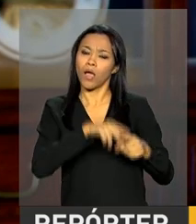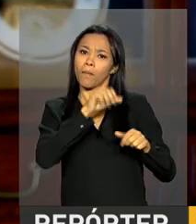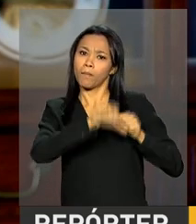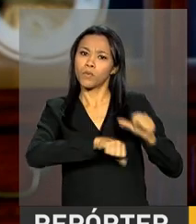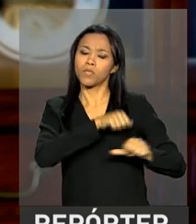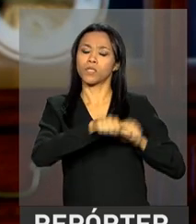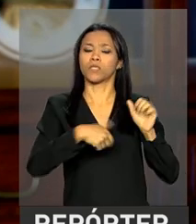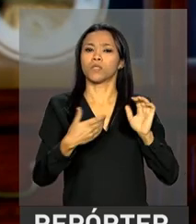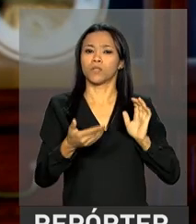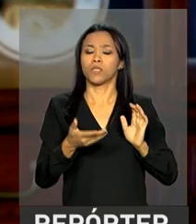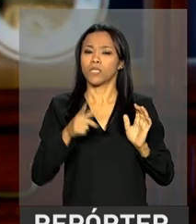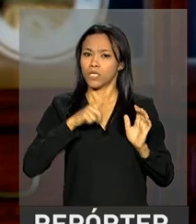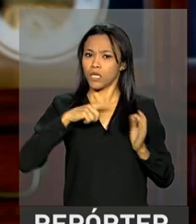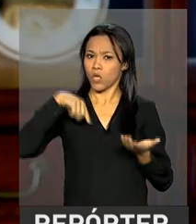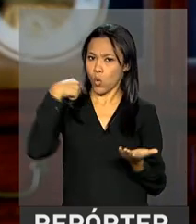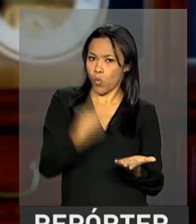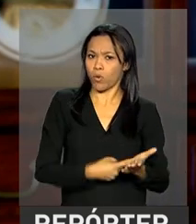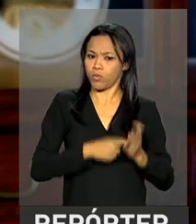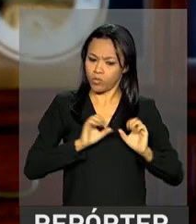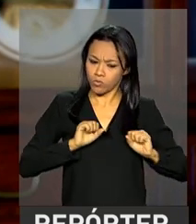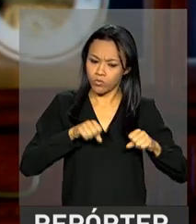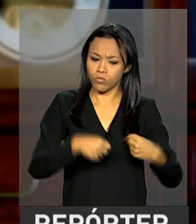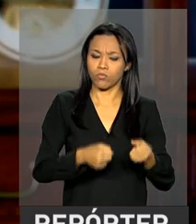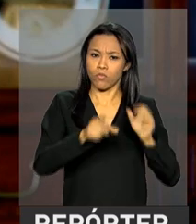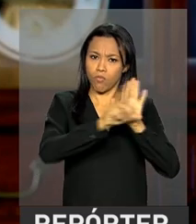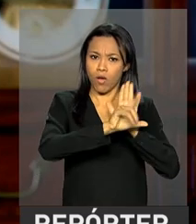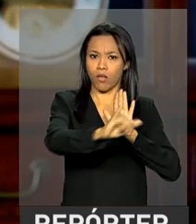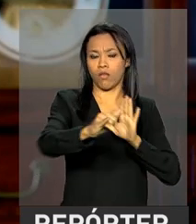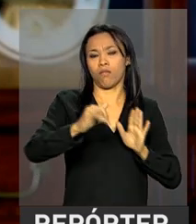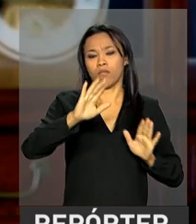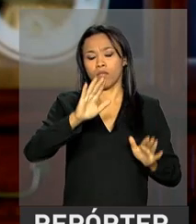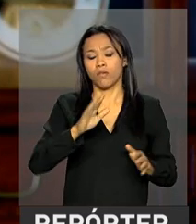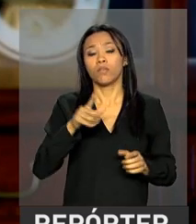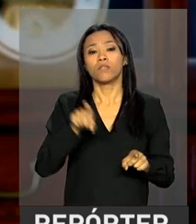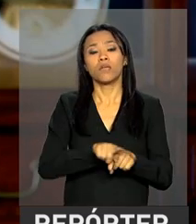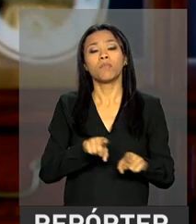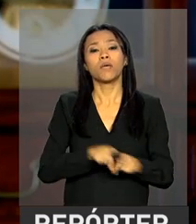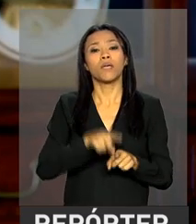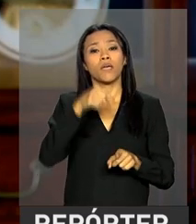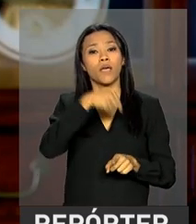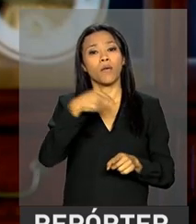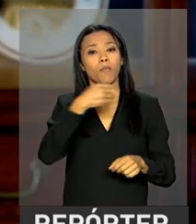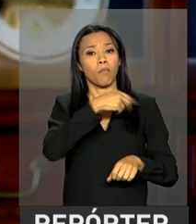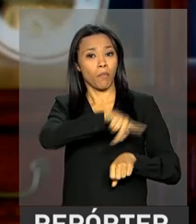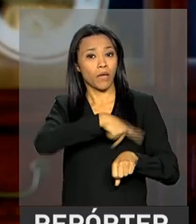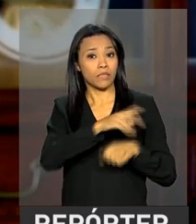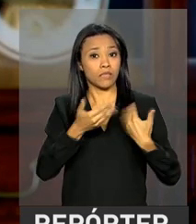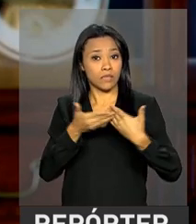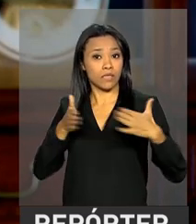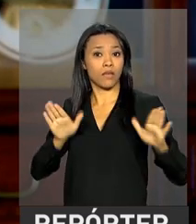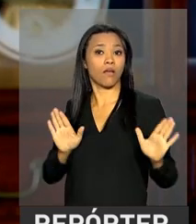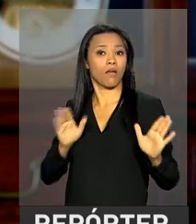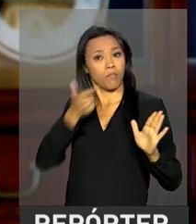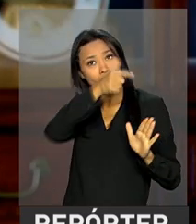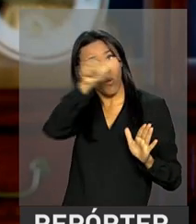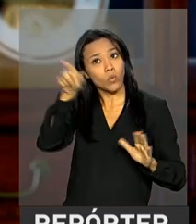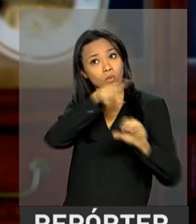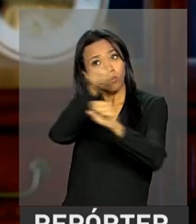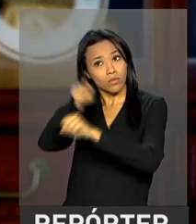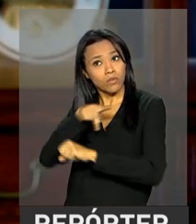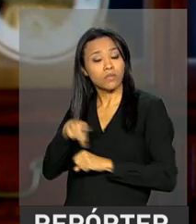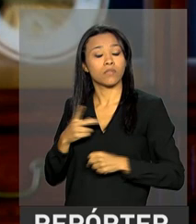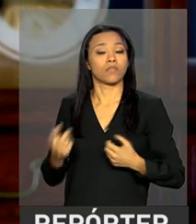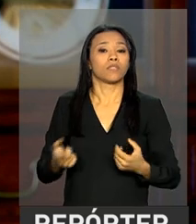país que tem compromisso com a disciplina fiscal, um país que se abre aos investimentos externos, um país